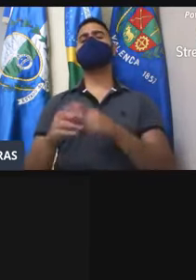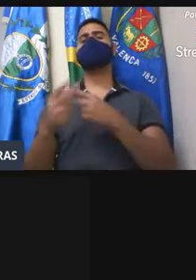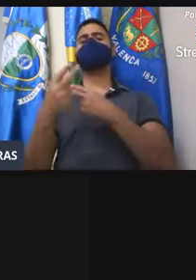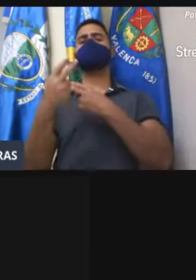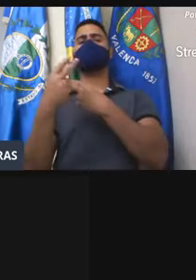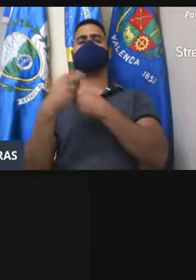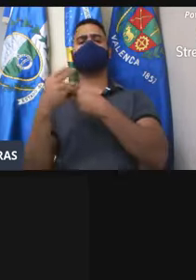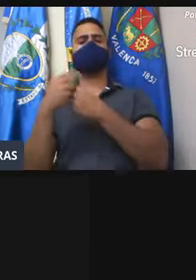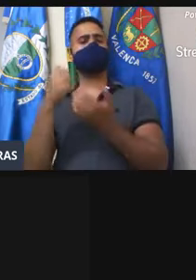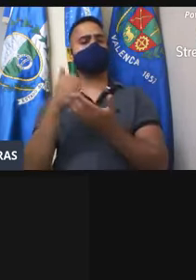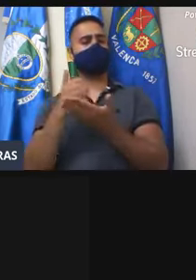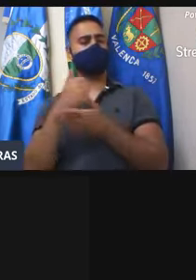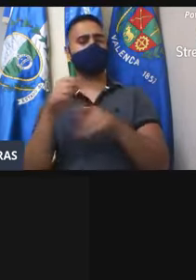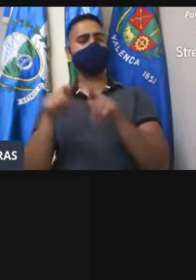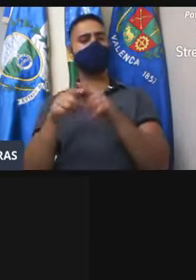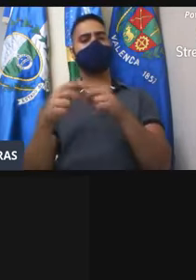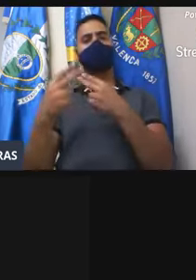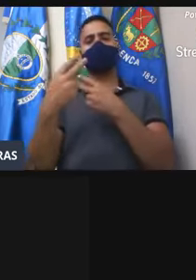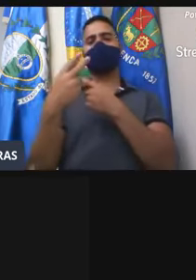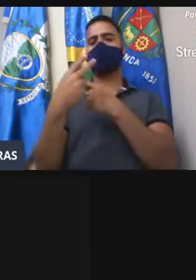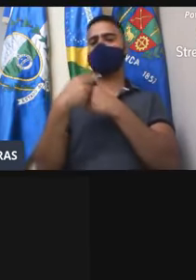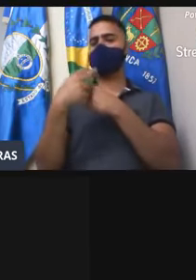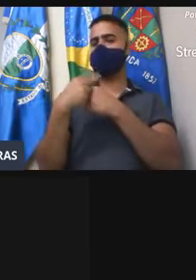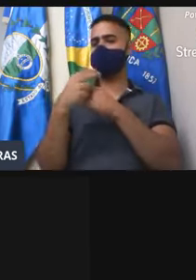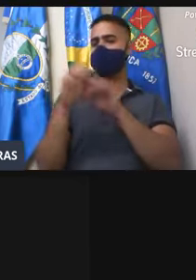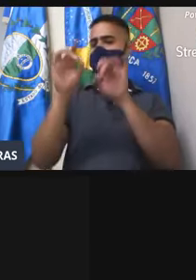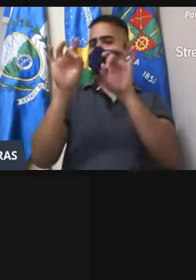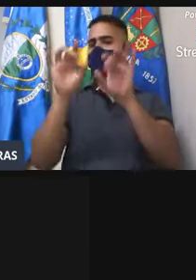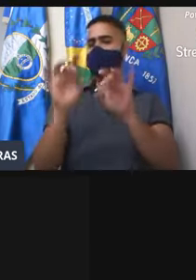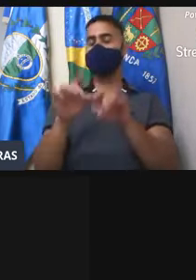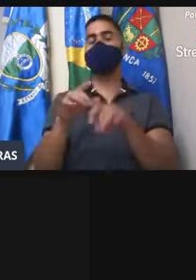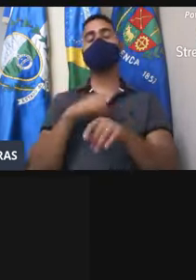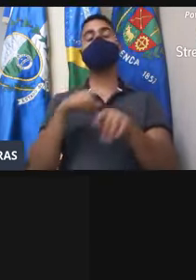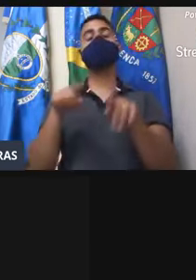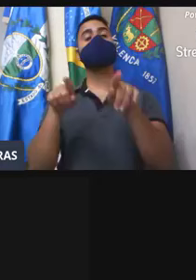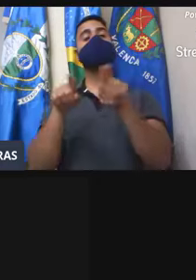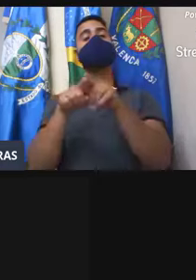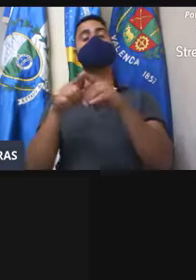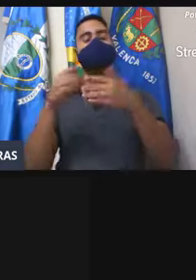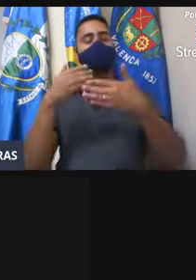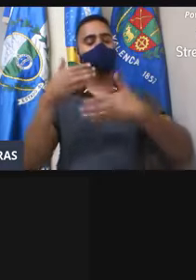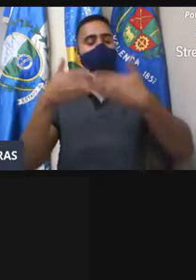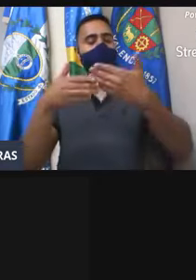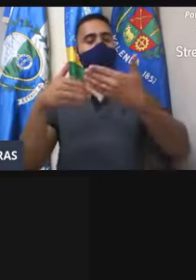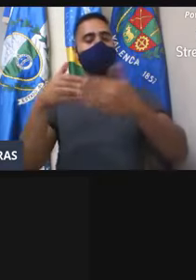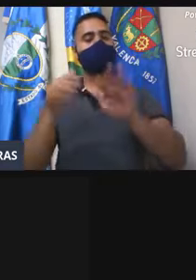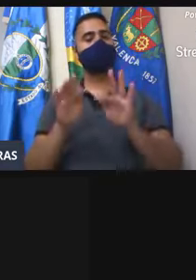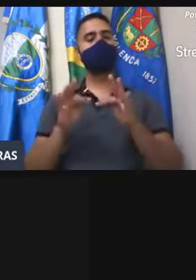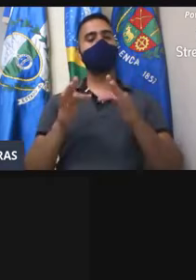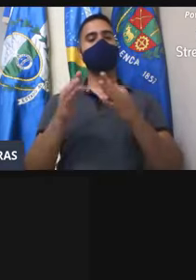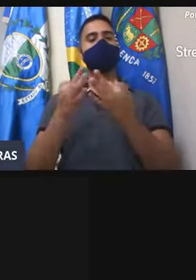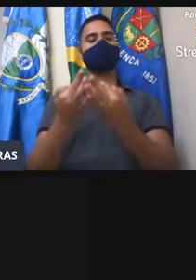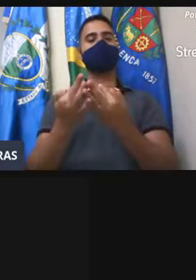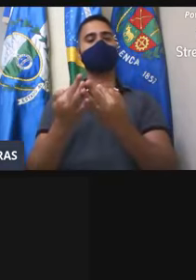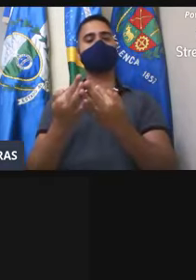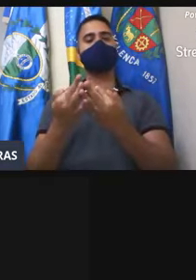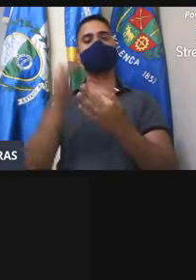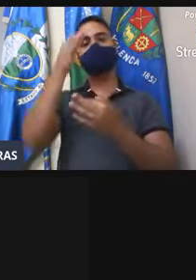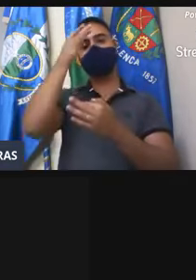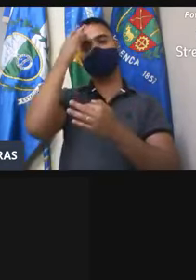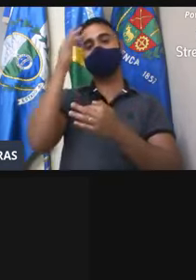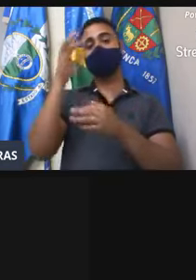social básica e proteção social especial, atua também no acompanhamento de famílias em situação